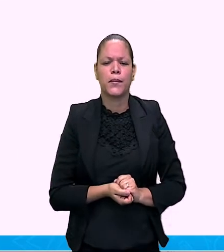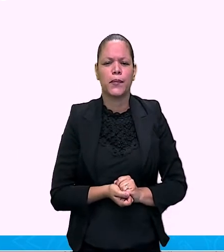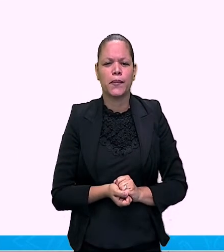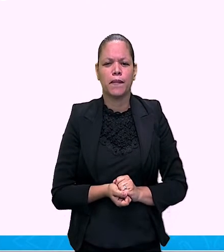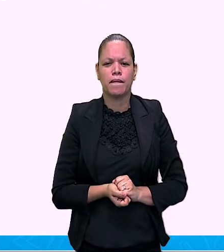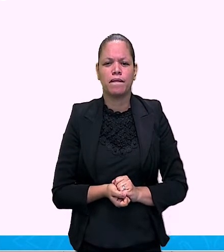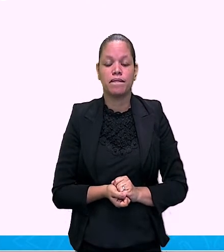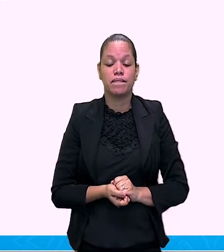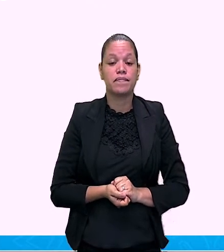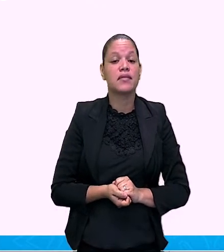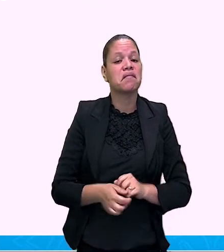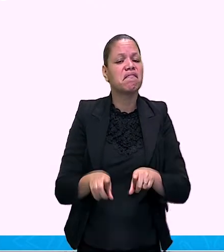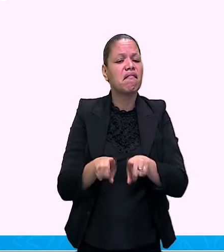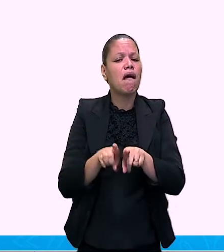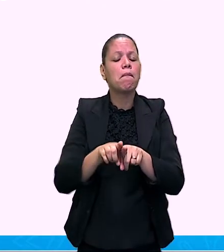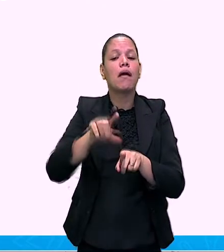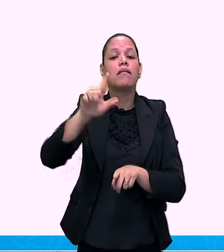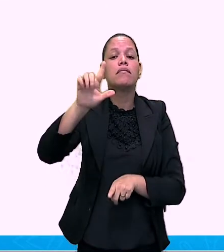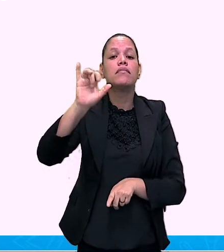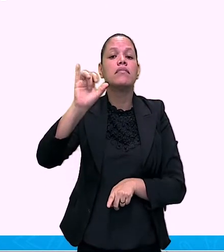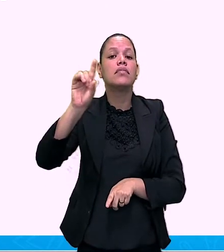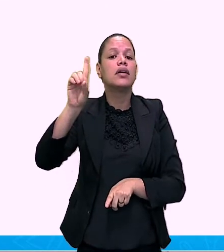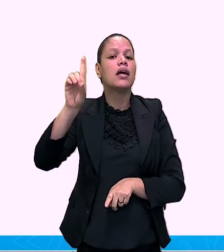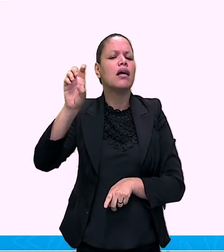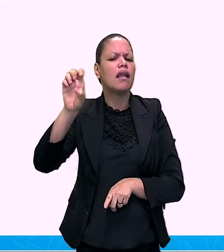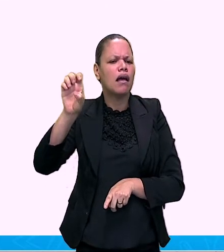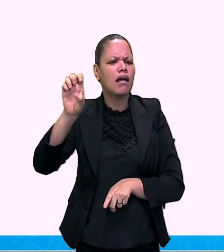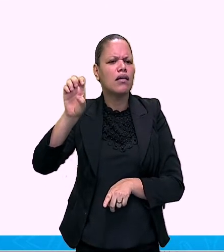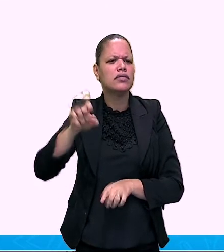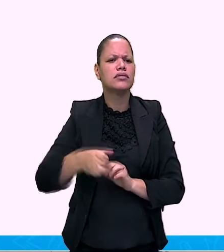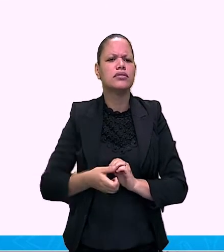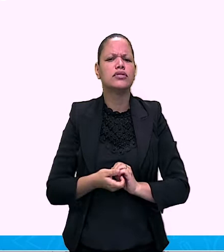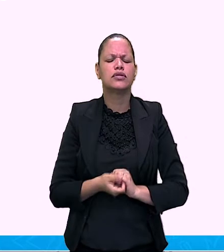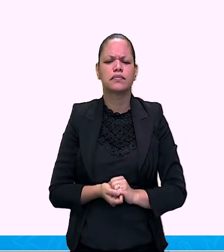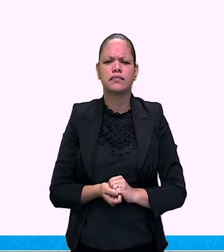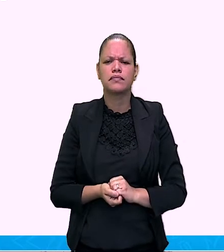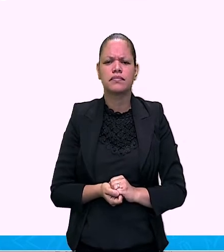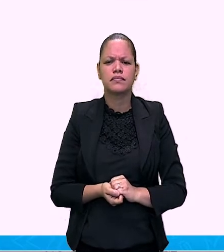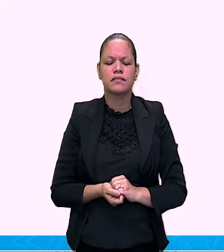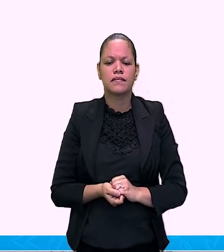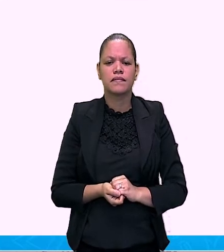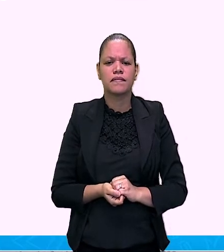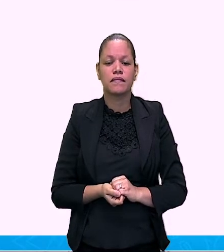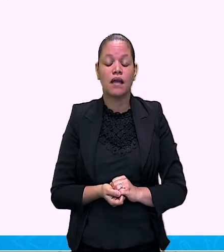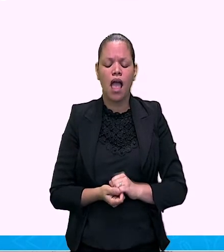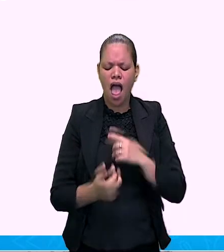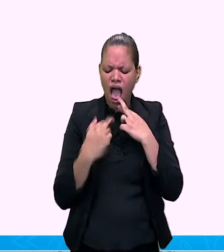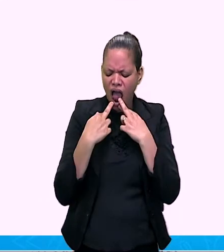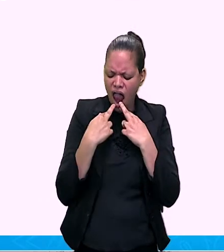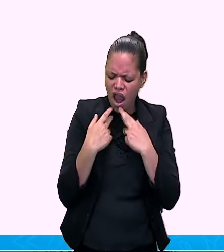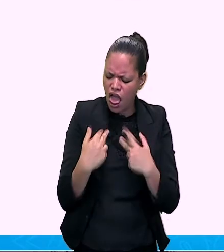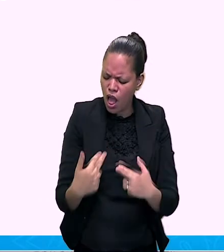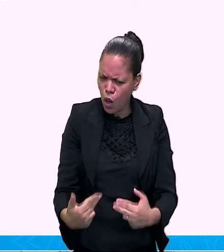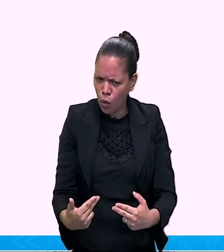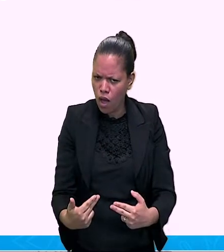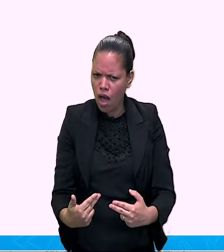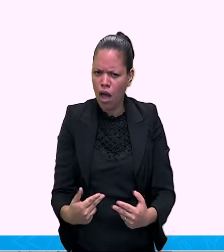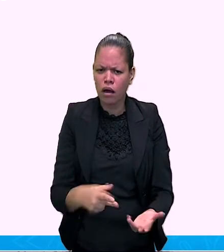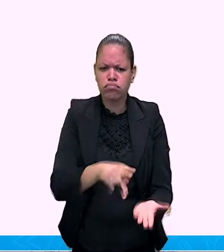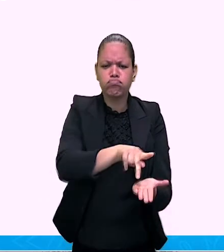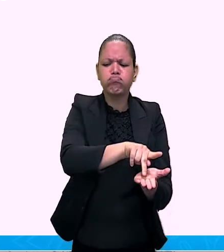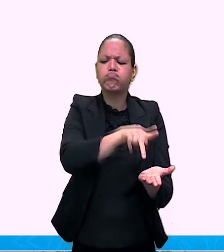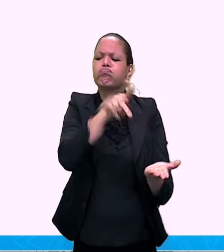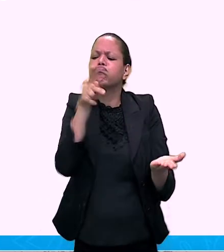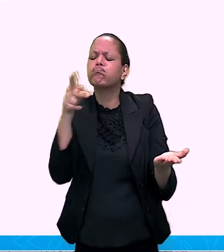E a slide, né? Nós vimos também aí na notícia. Na linguagem jornalística, a slide corresponde aos